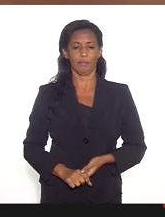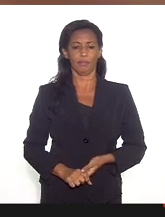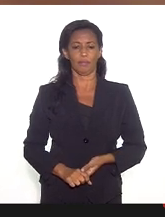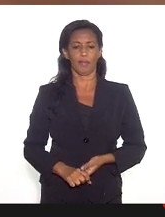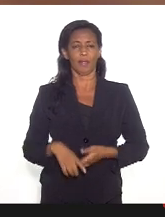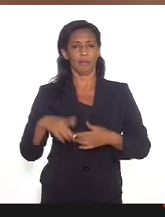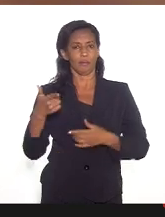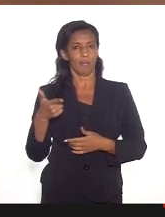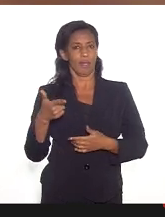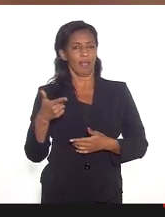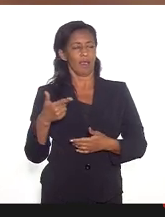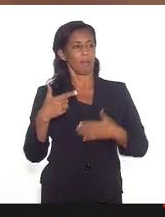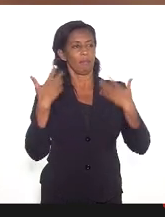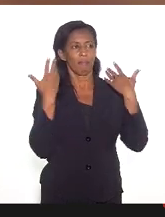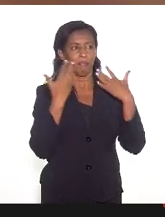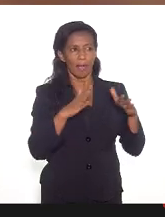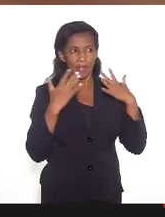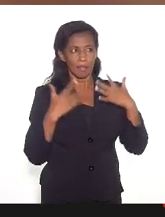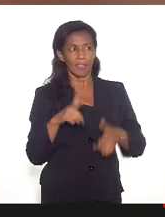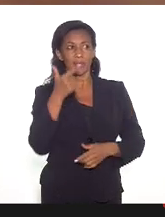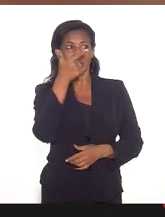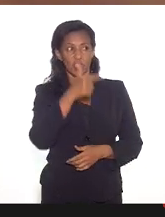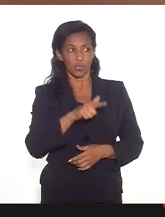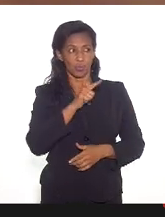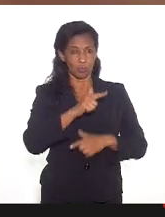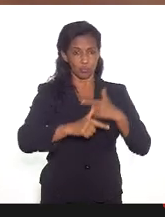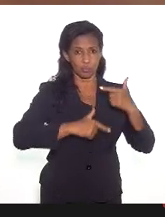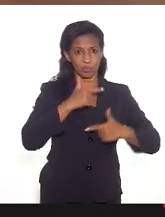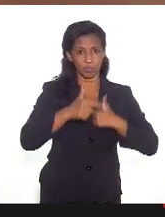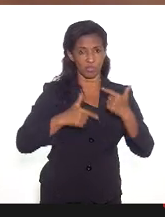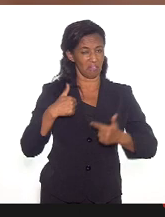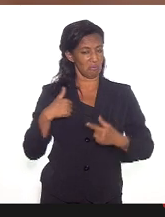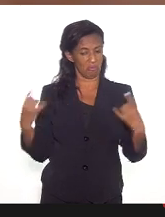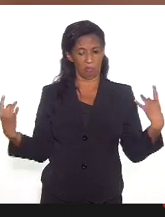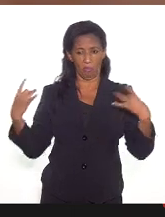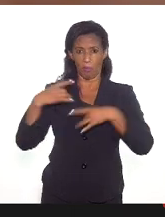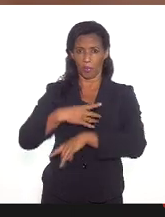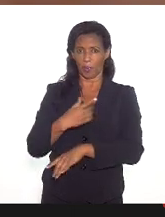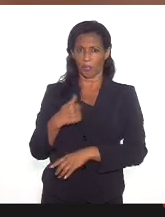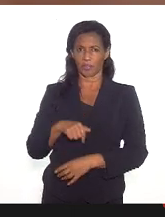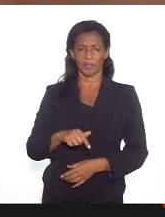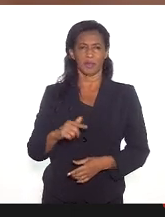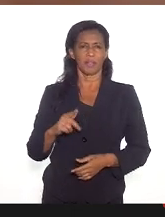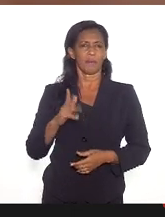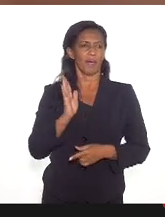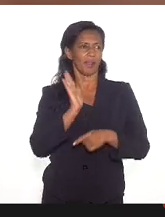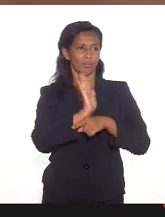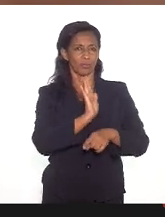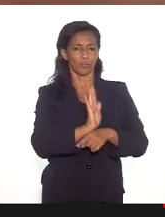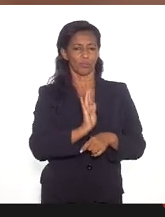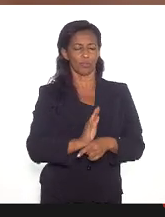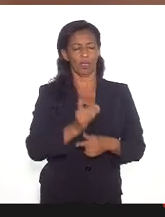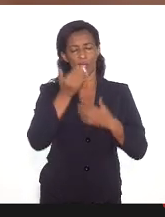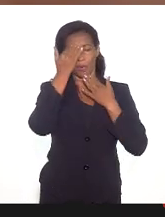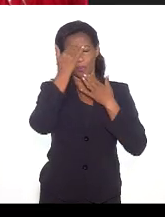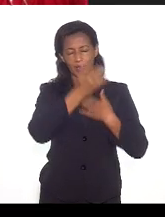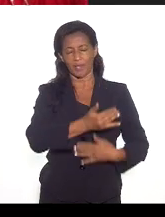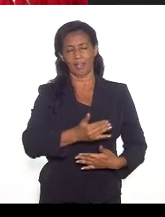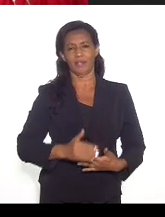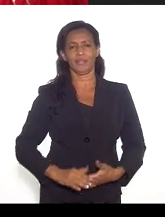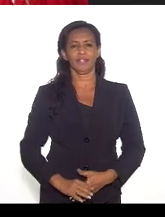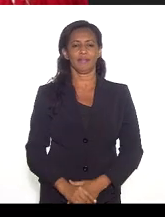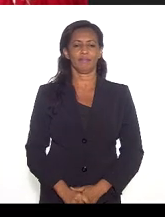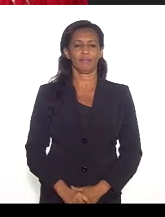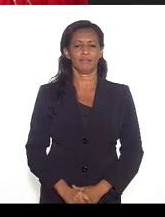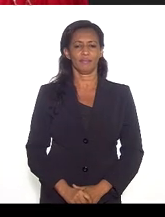Parabenizar novamente a iniciativa e dizer que estamos à disposição para contribuir. Muito obrigado.